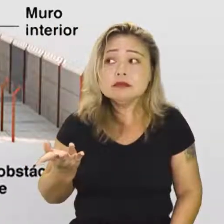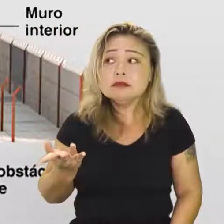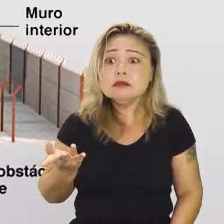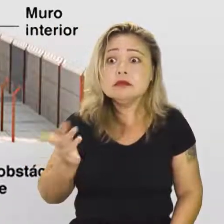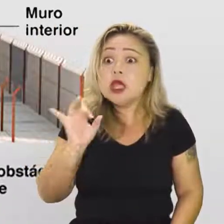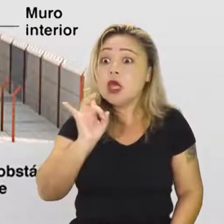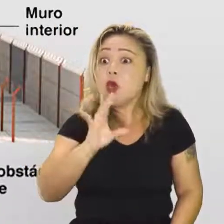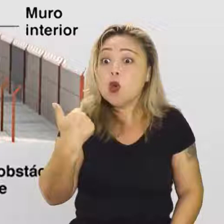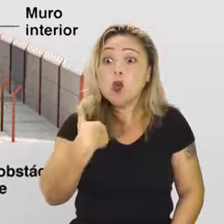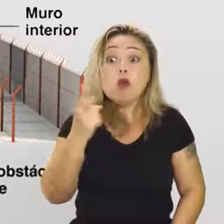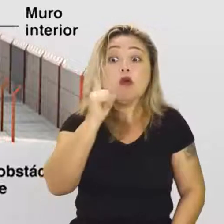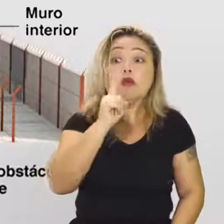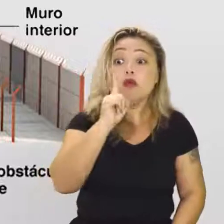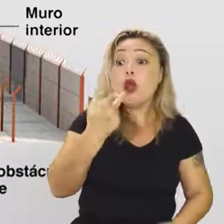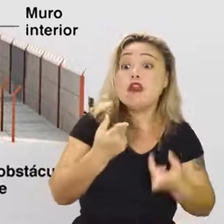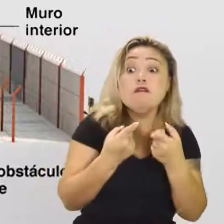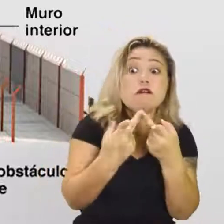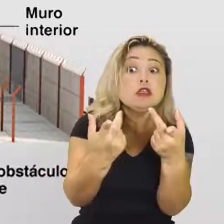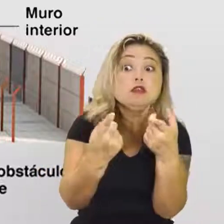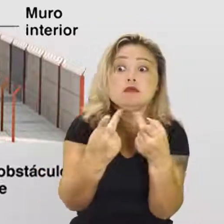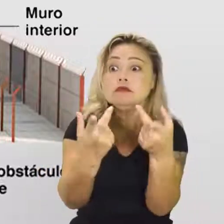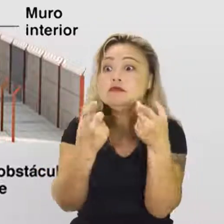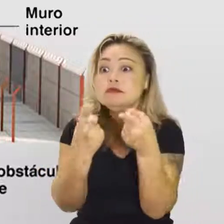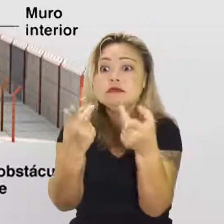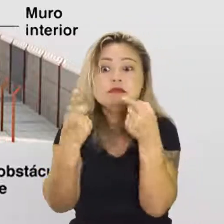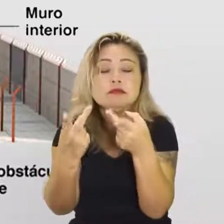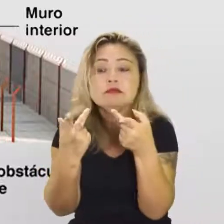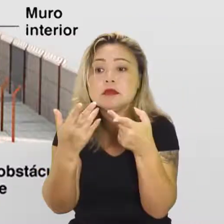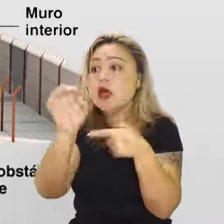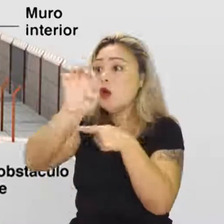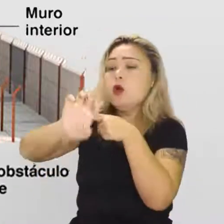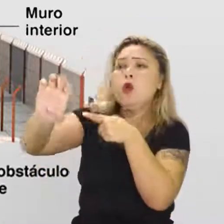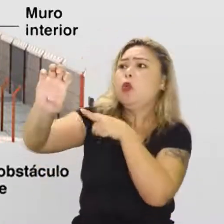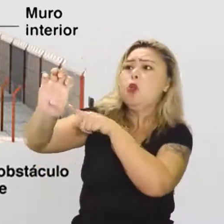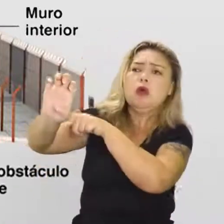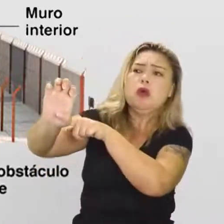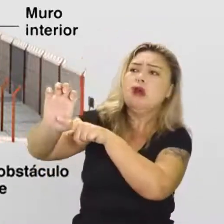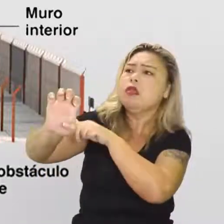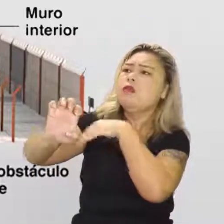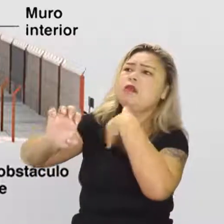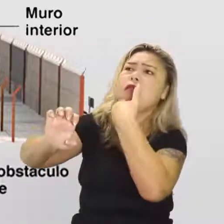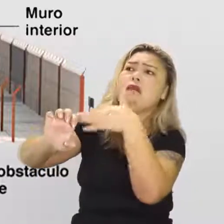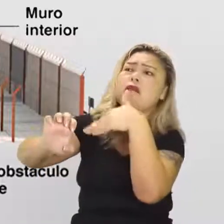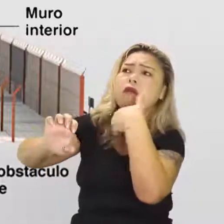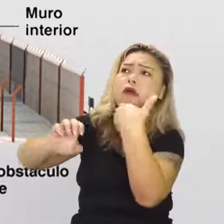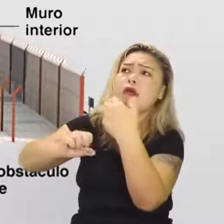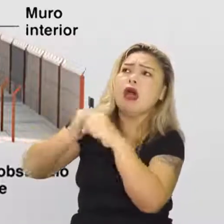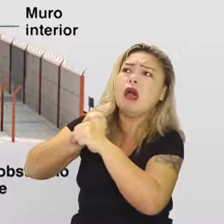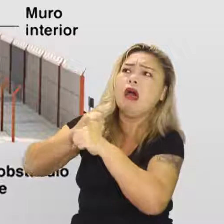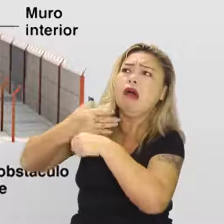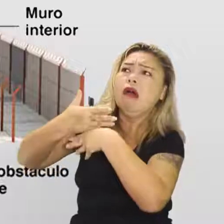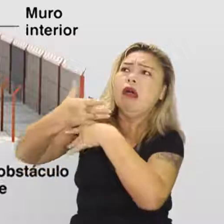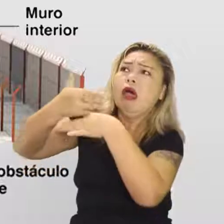Era só ele que vendia. A Europa ainda está em processo de reconstrução. E